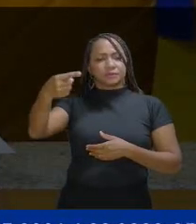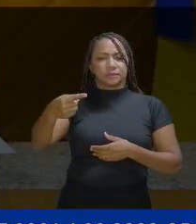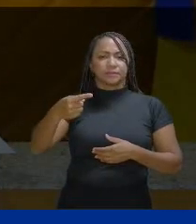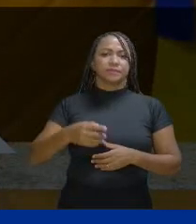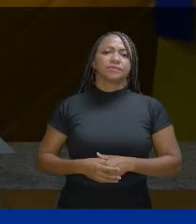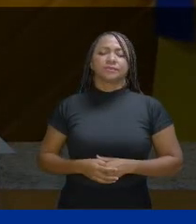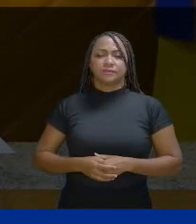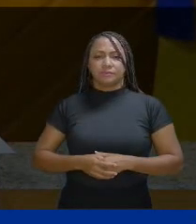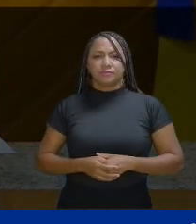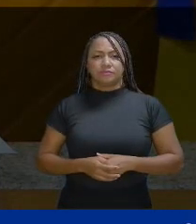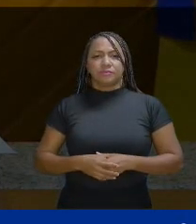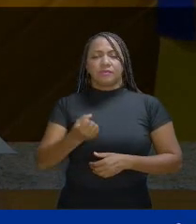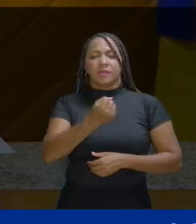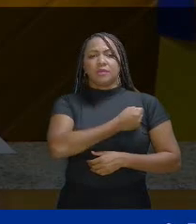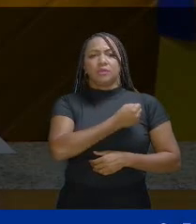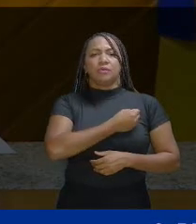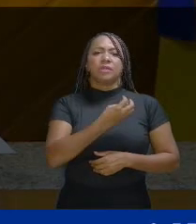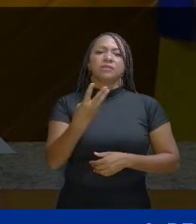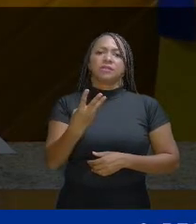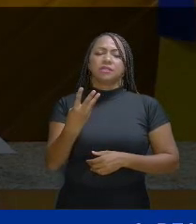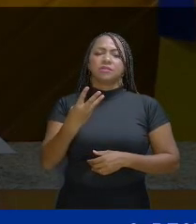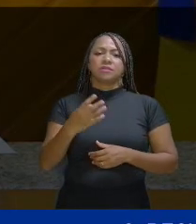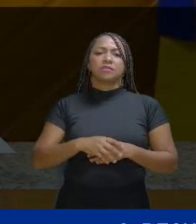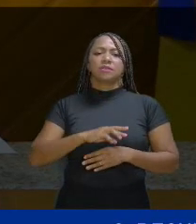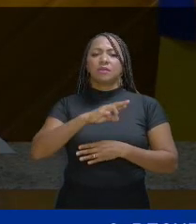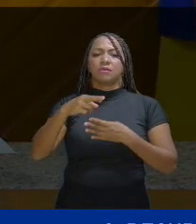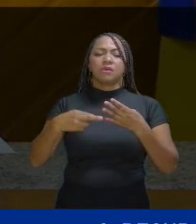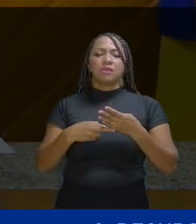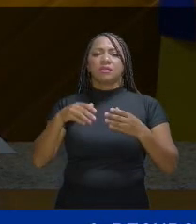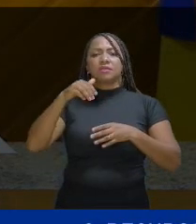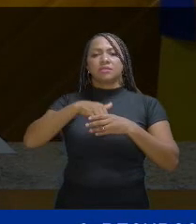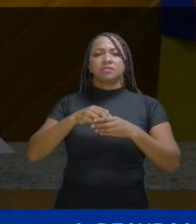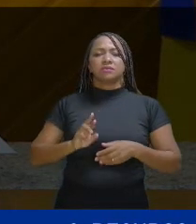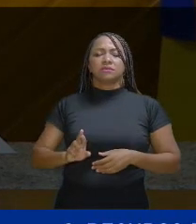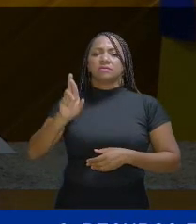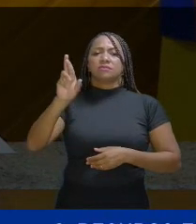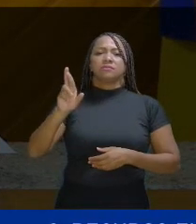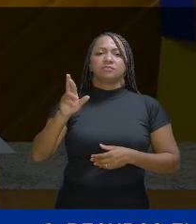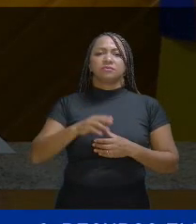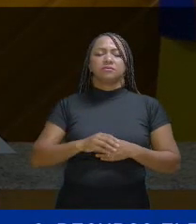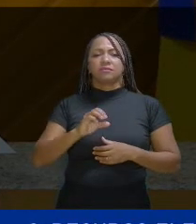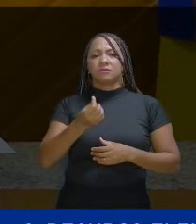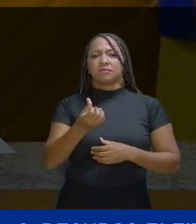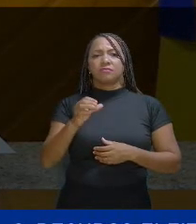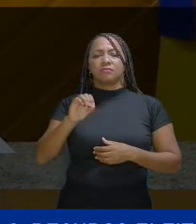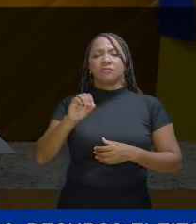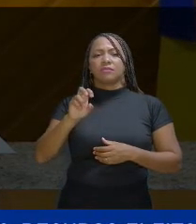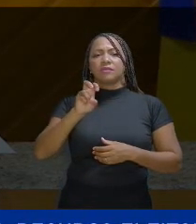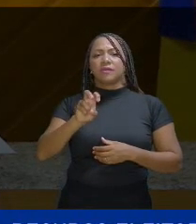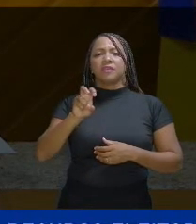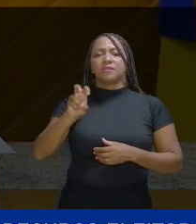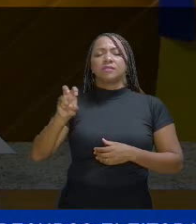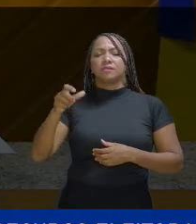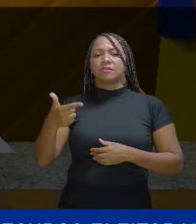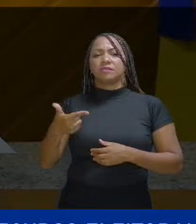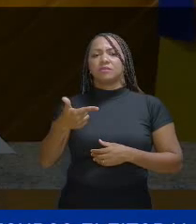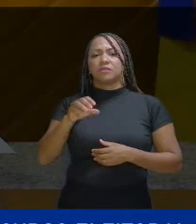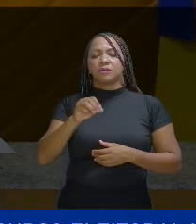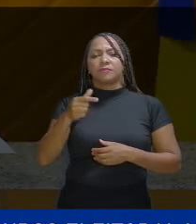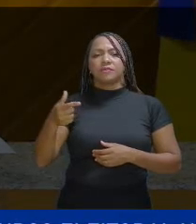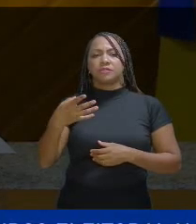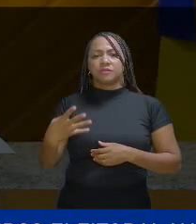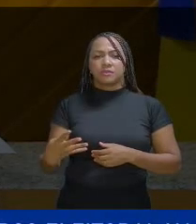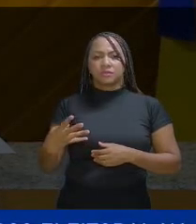amanhã. O número 3 da pauta é o recurso eleitoral na representação número 060552, de